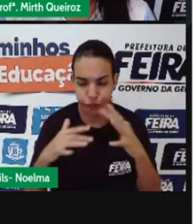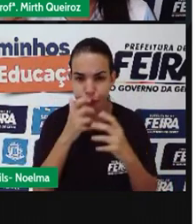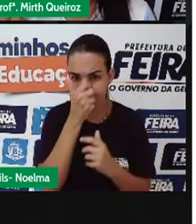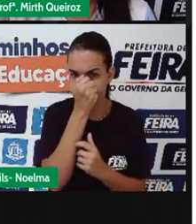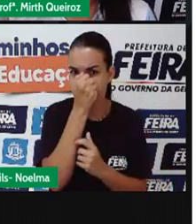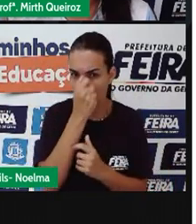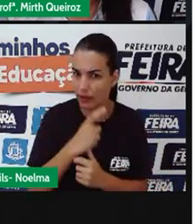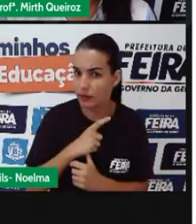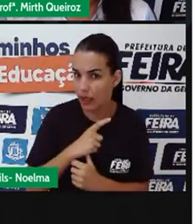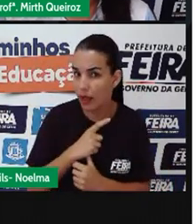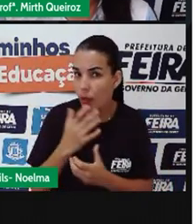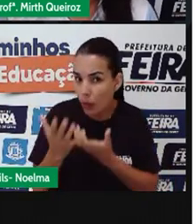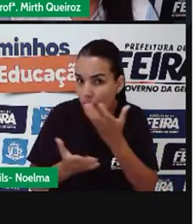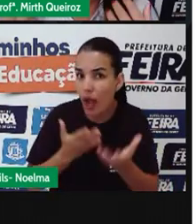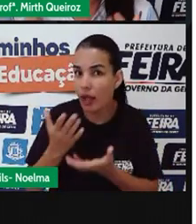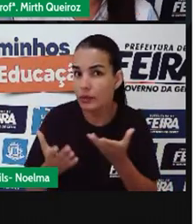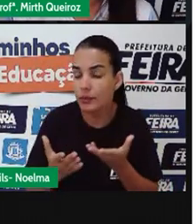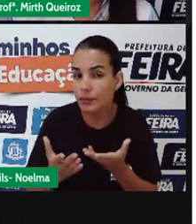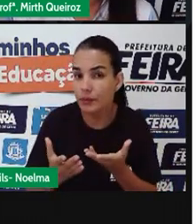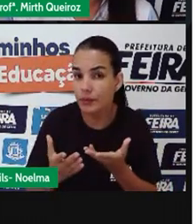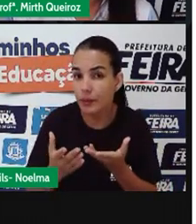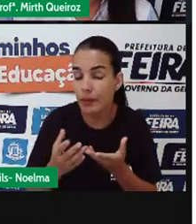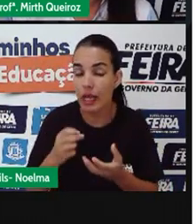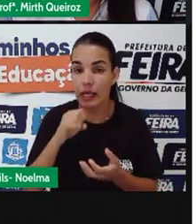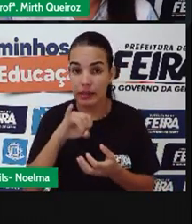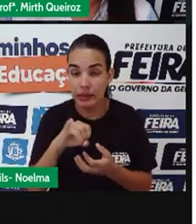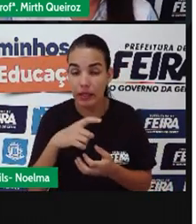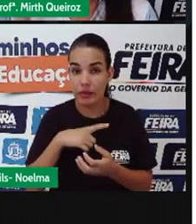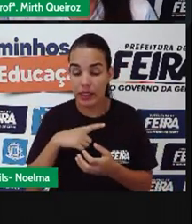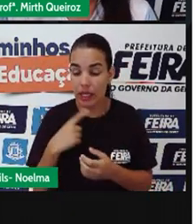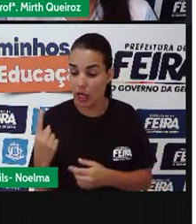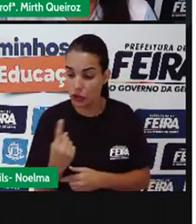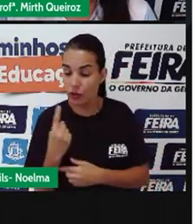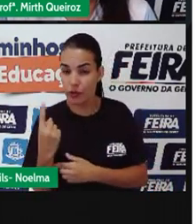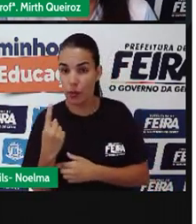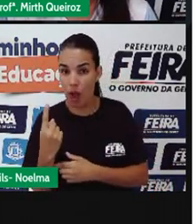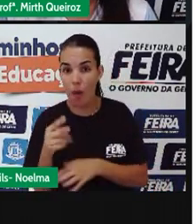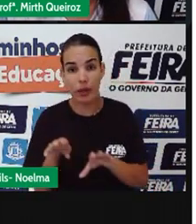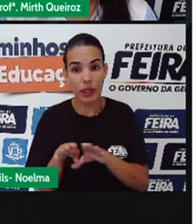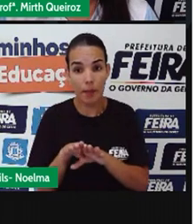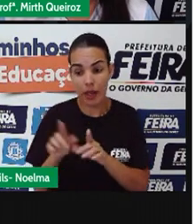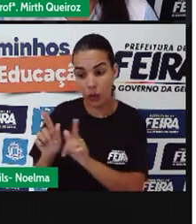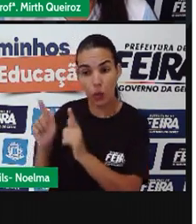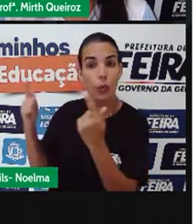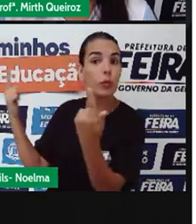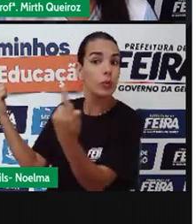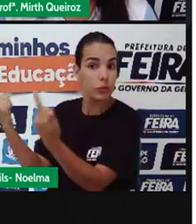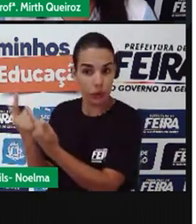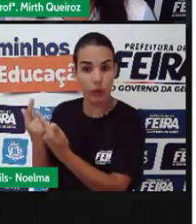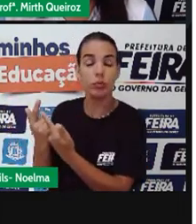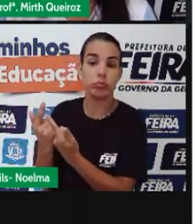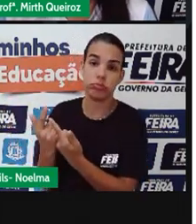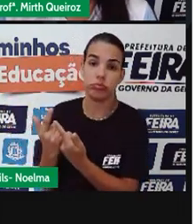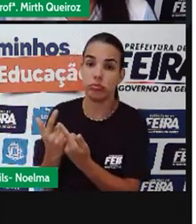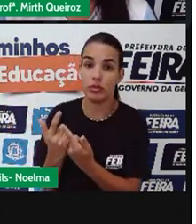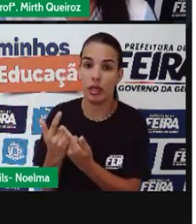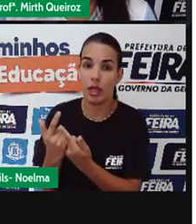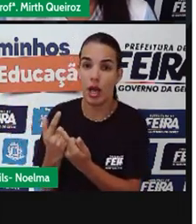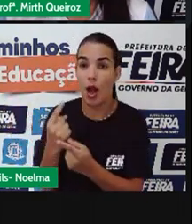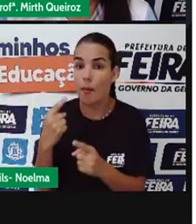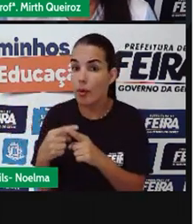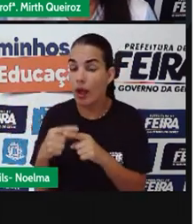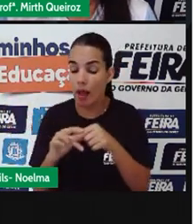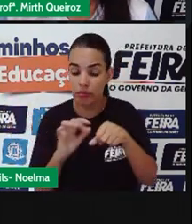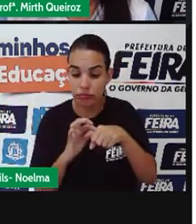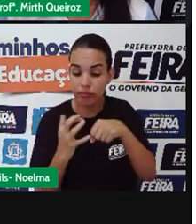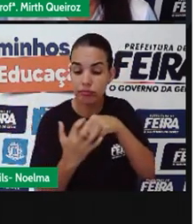têm antiguidades Palmas e quando cuidado coletivo em relação a